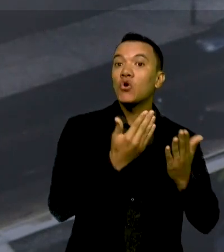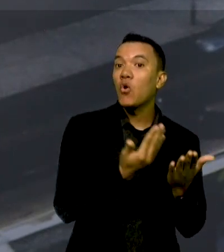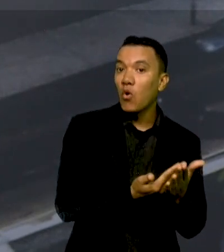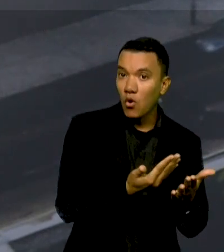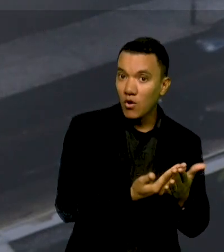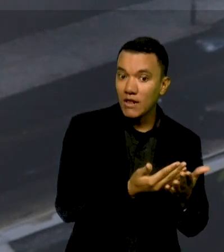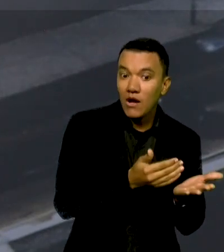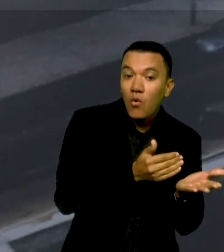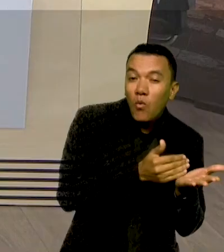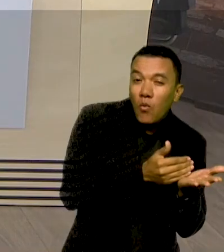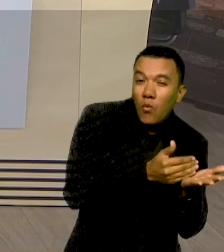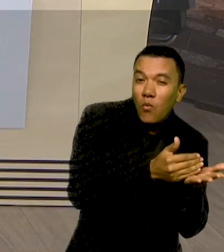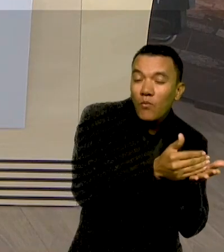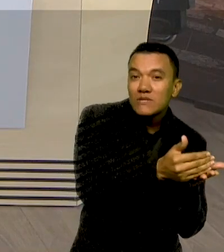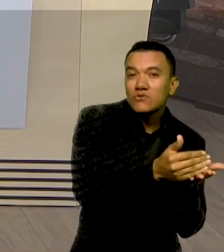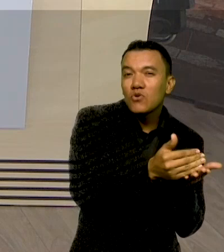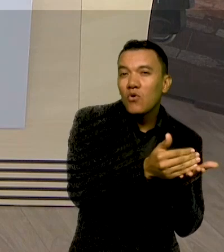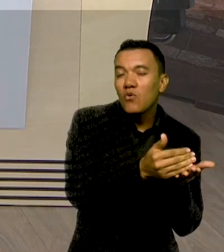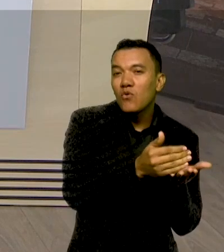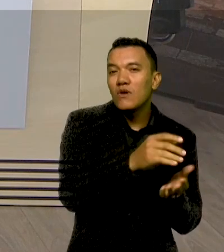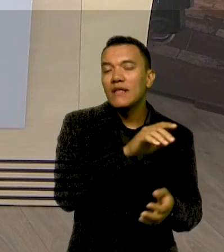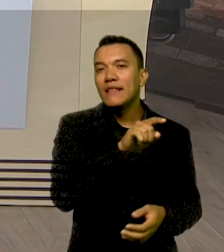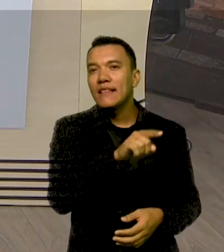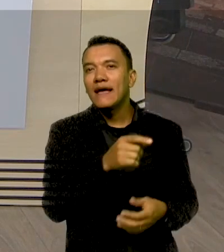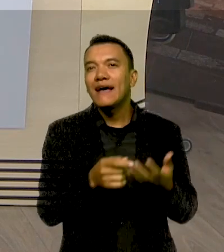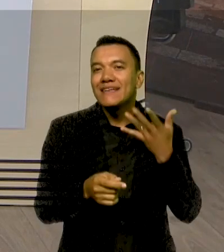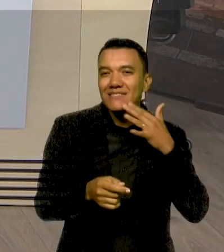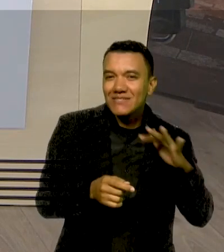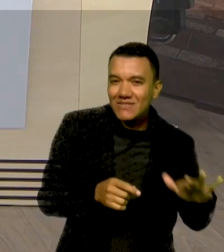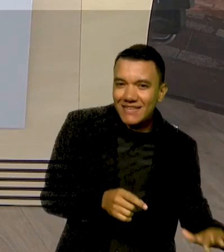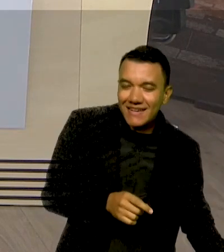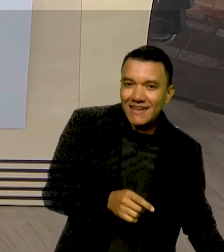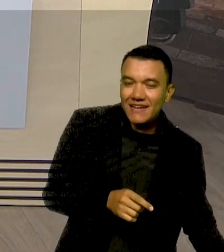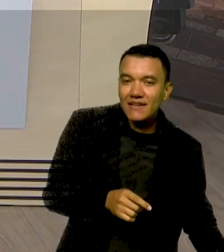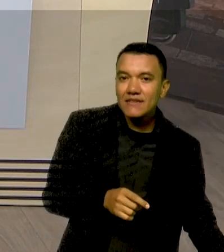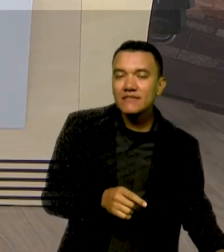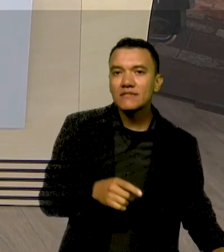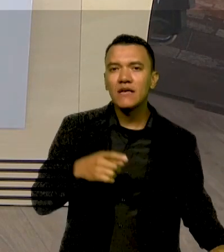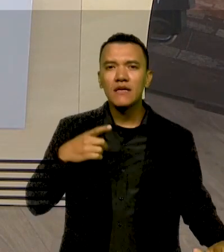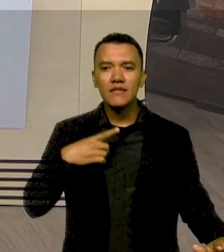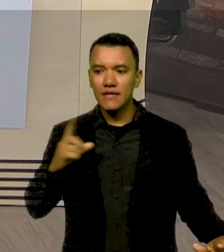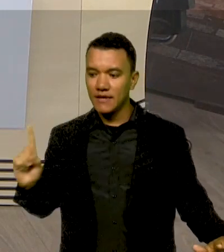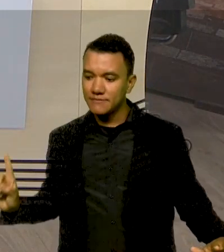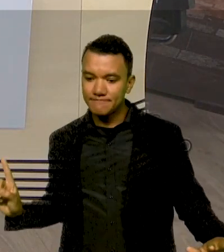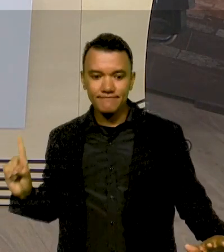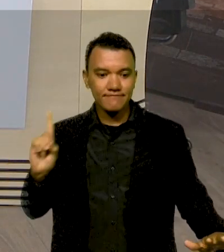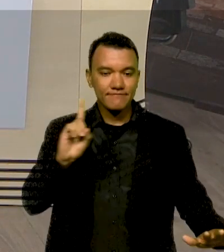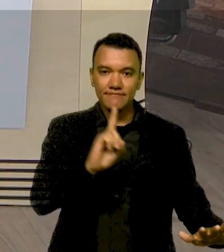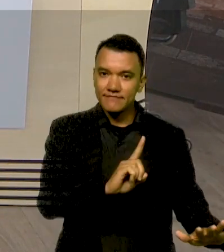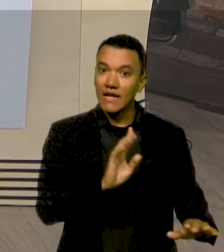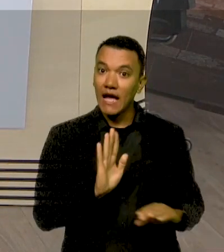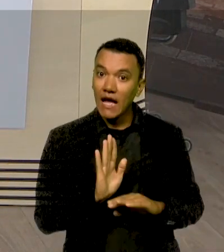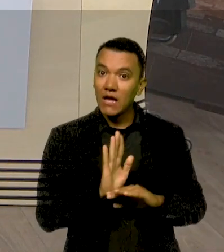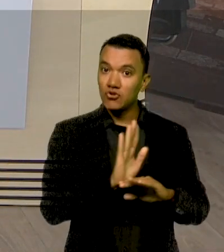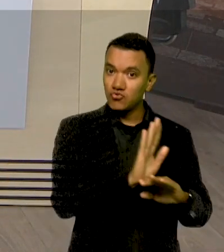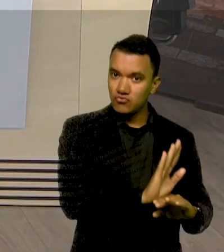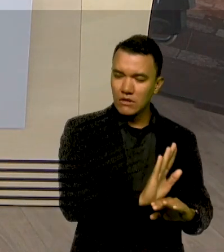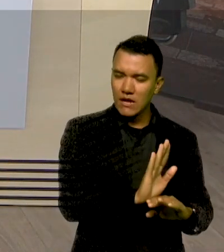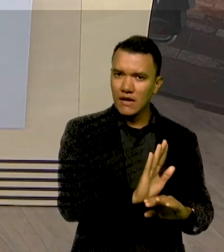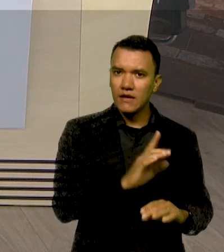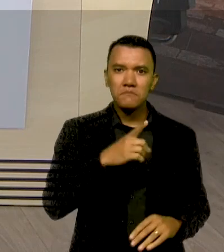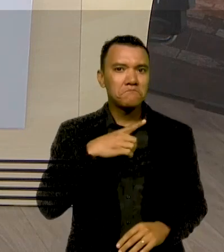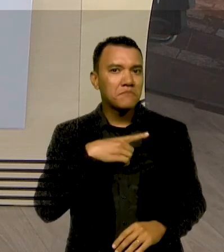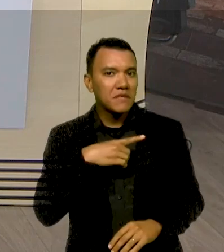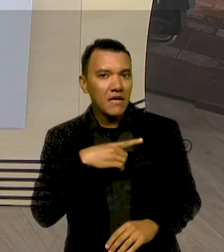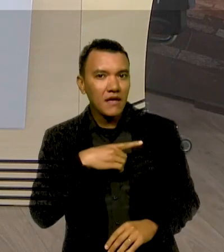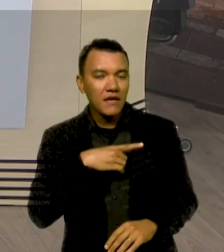Os primeiros passos lá na escola, havia alguém que pudesse te auxiliar no entendimento